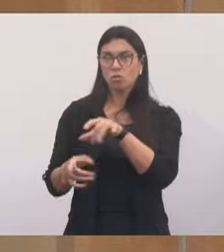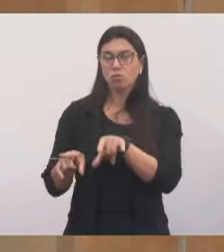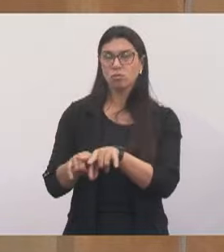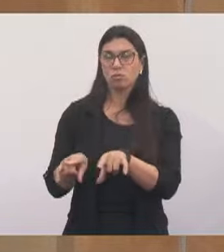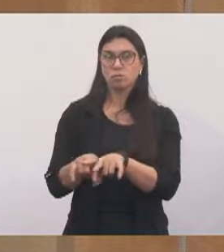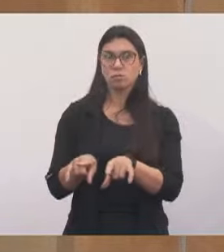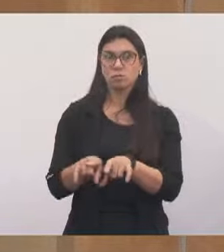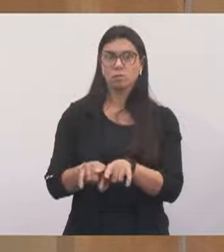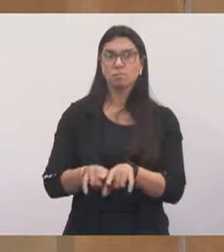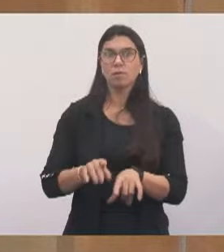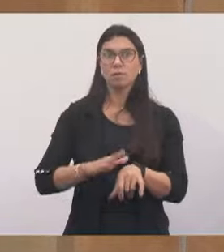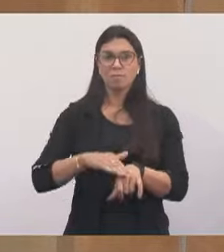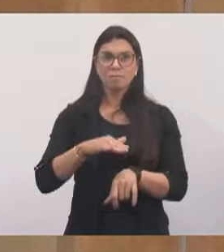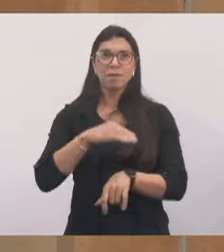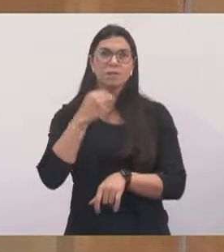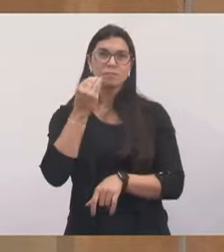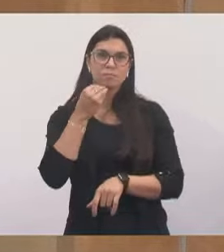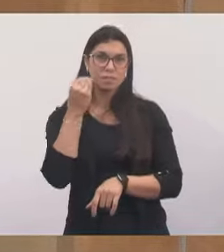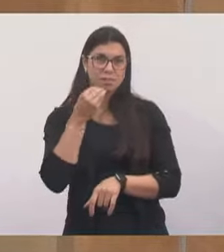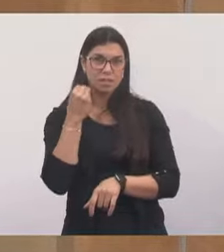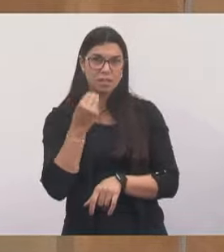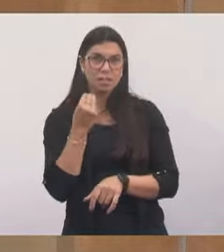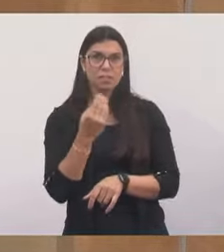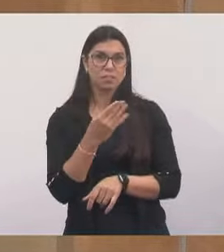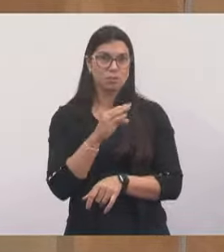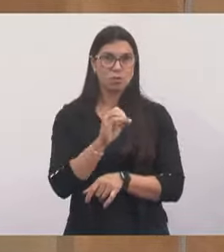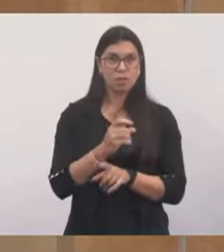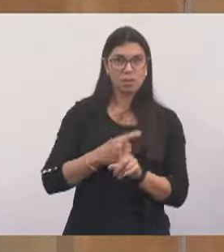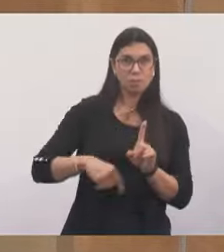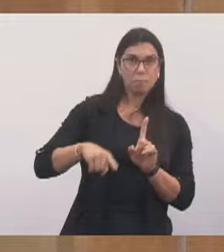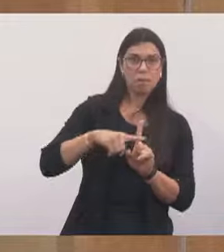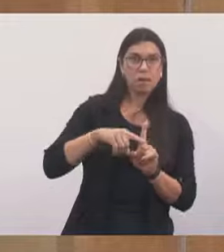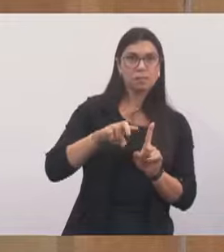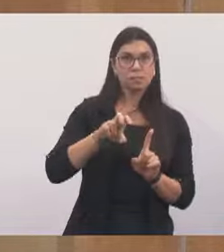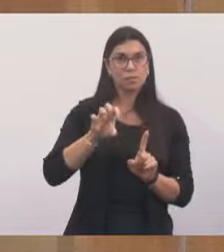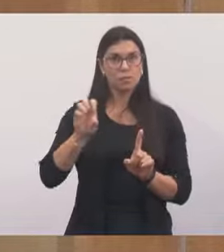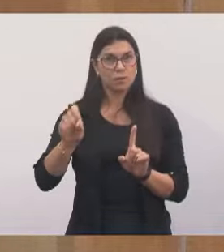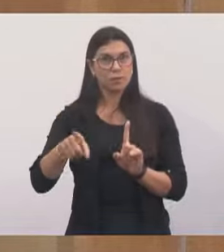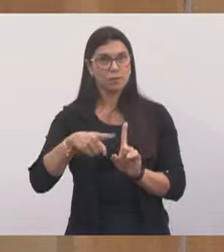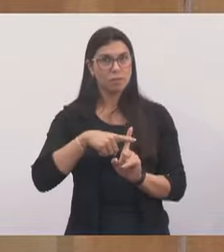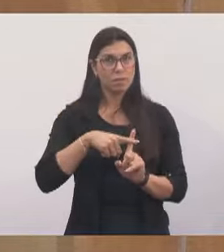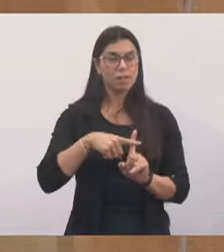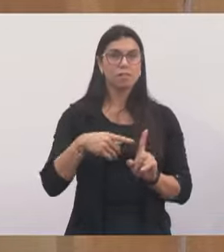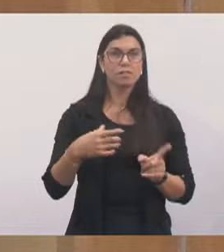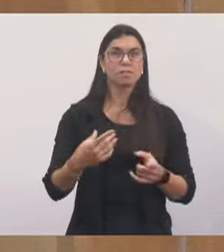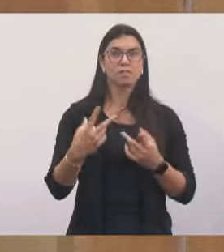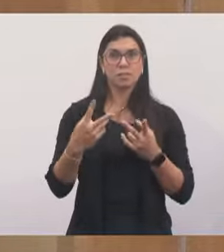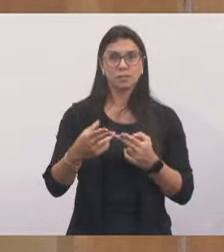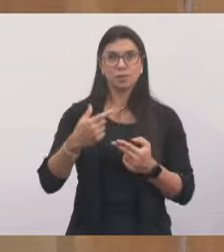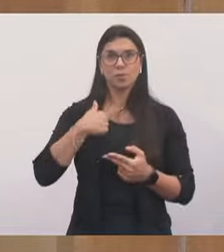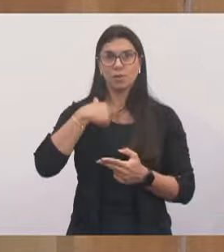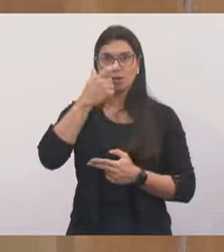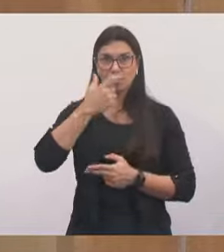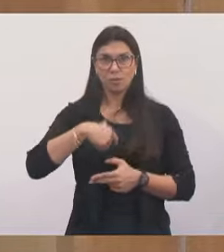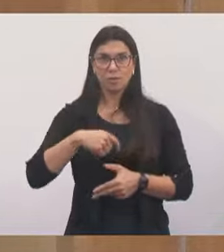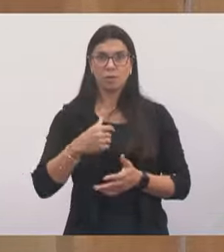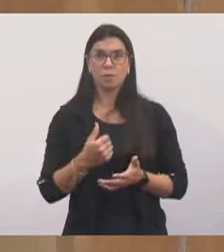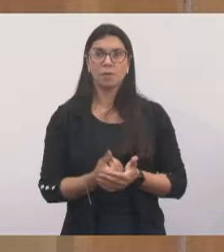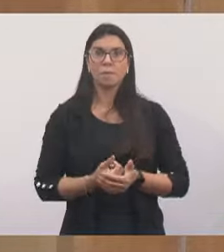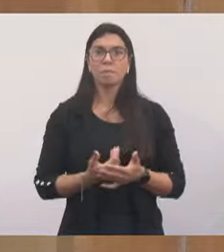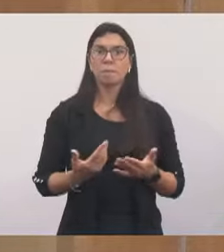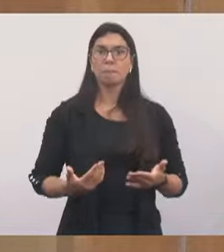os mais experientes, né, os 40 mais, os 50 mais, como eu. Hoje, através da modalidade esportiva,